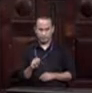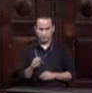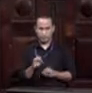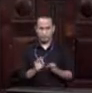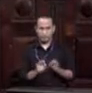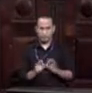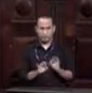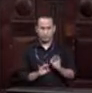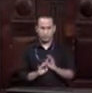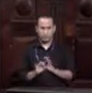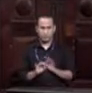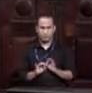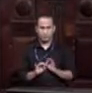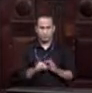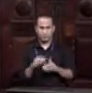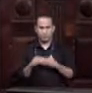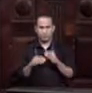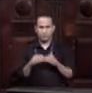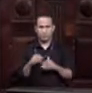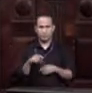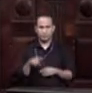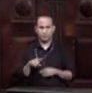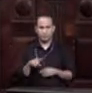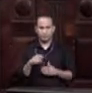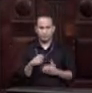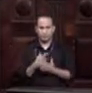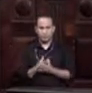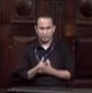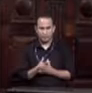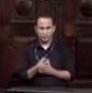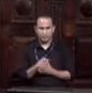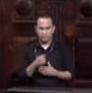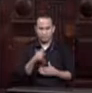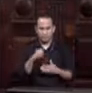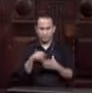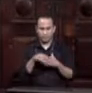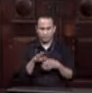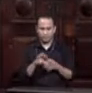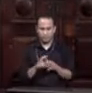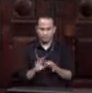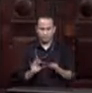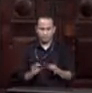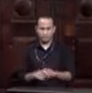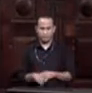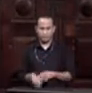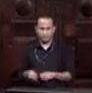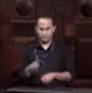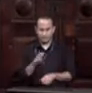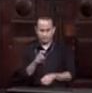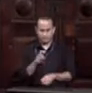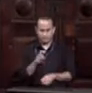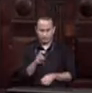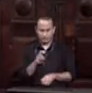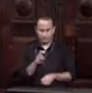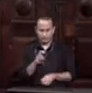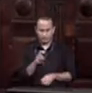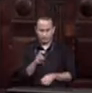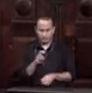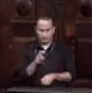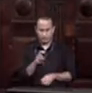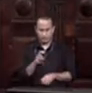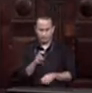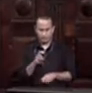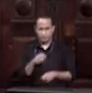regularização extraordinária do fluxo da folha de pagamento e programas de demissão voluntária. 5º, e aí por isso que tem um sentido